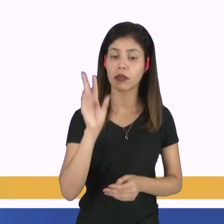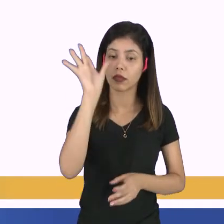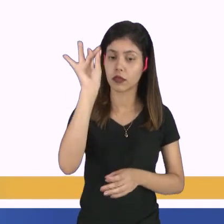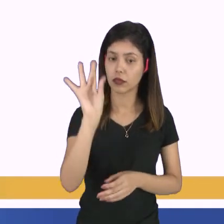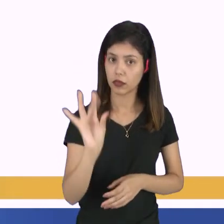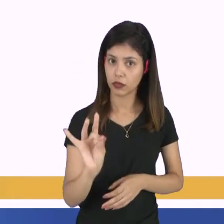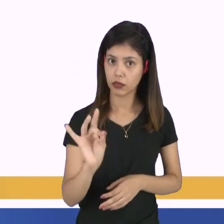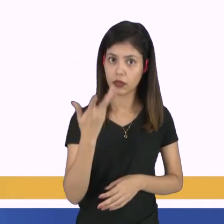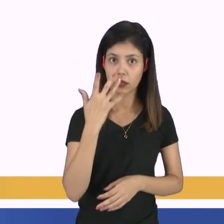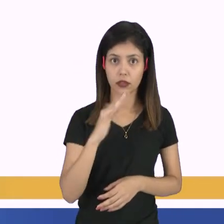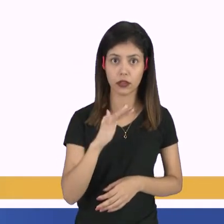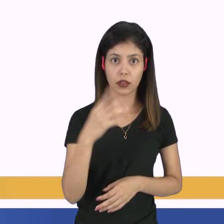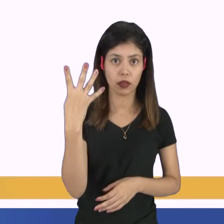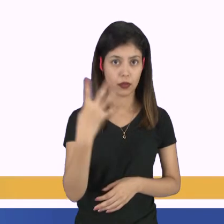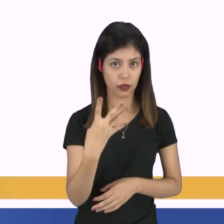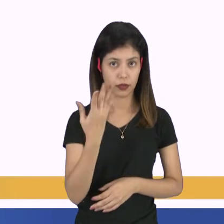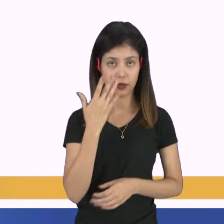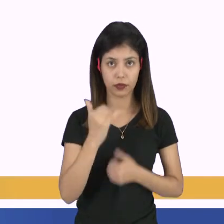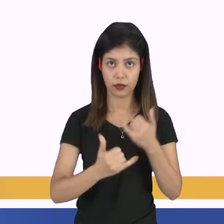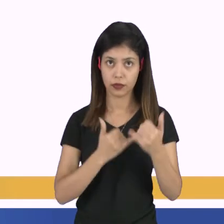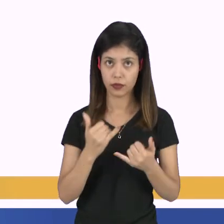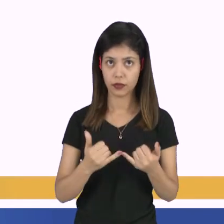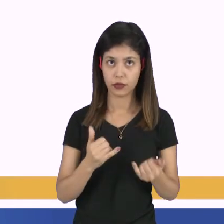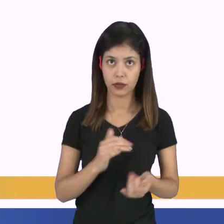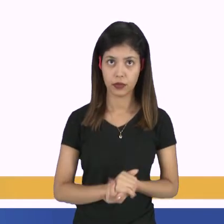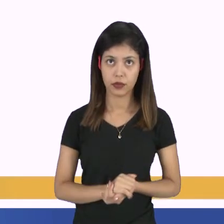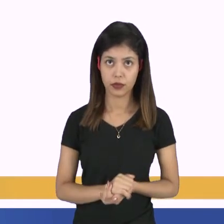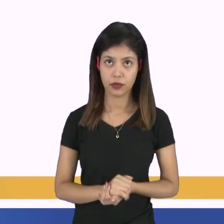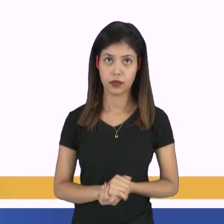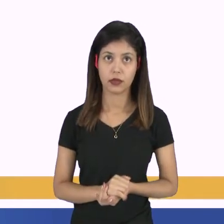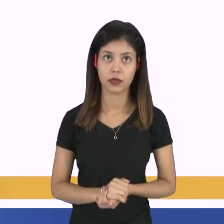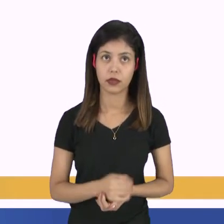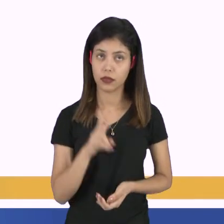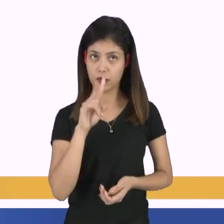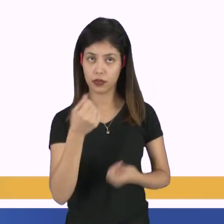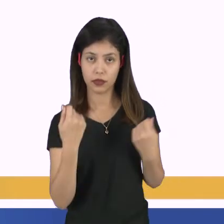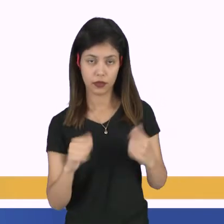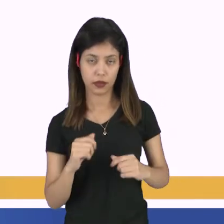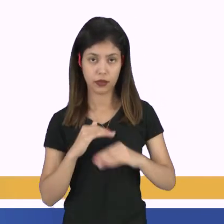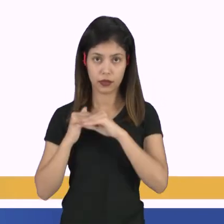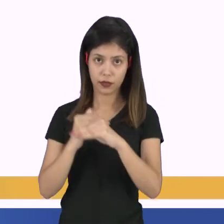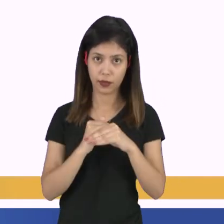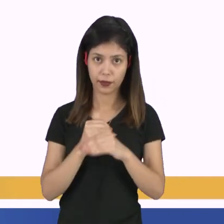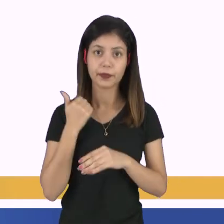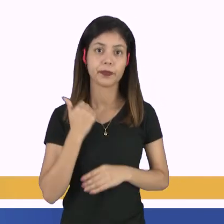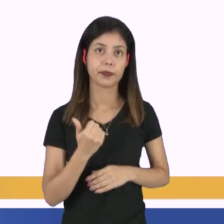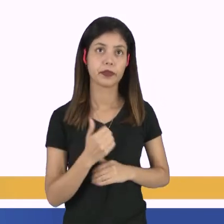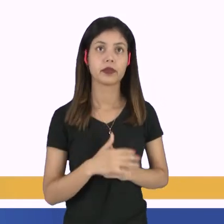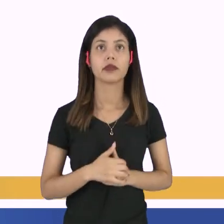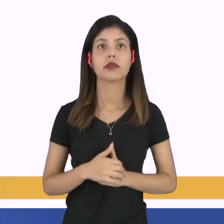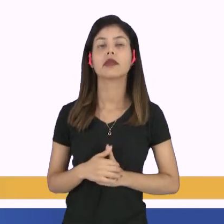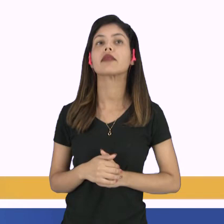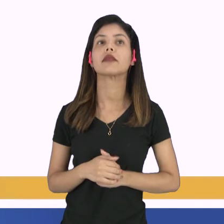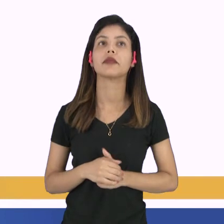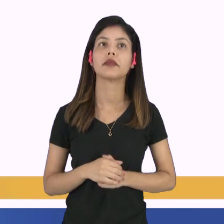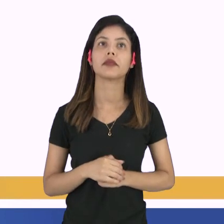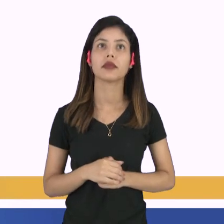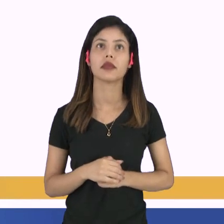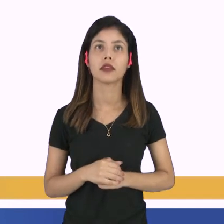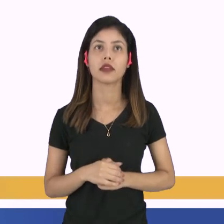receber 4 brinquedos, já, ok? Já que essa distribuição, né, ela deve ser igual.